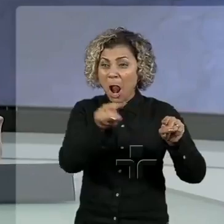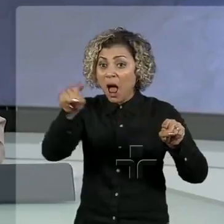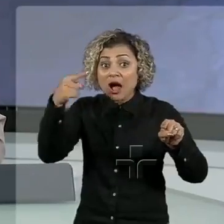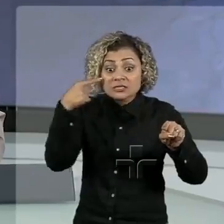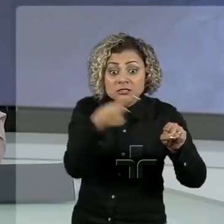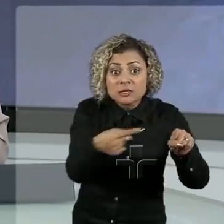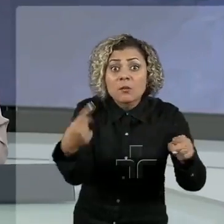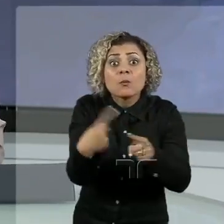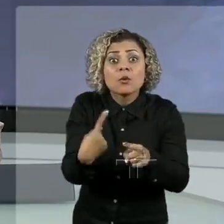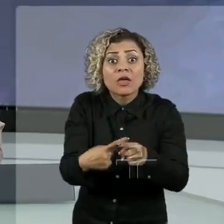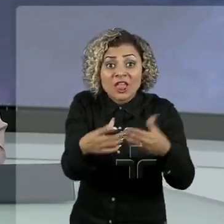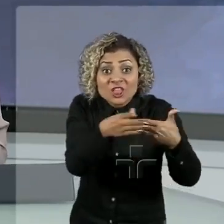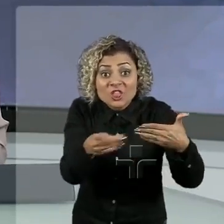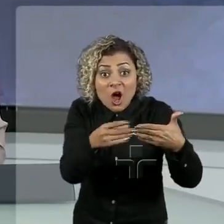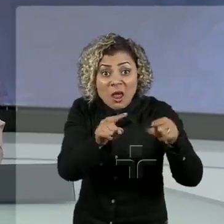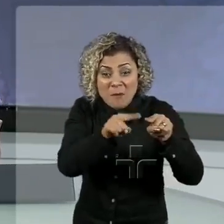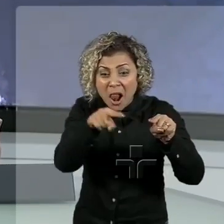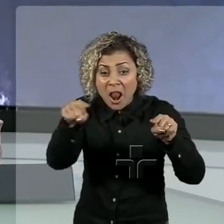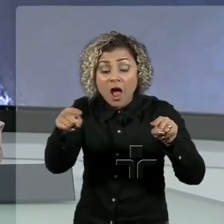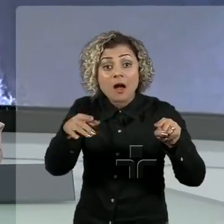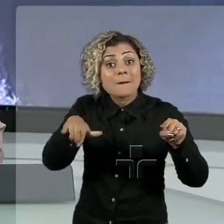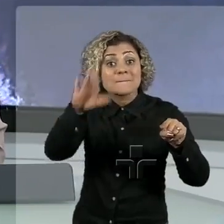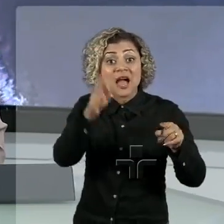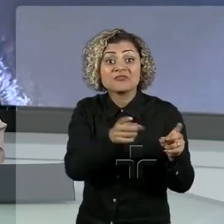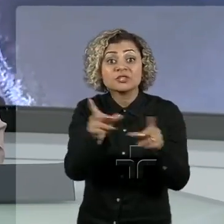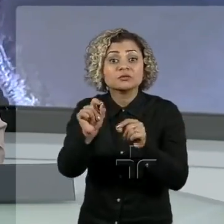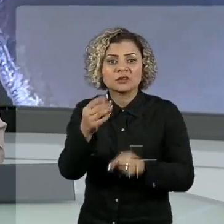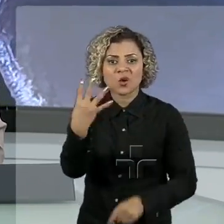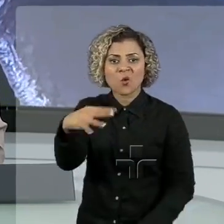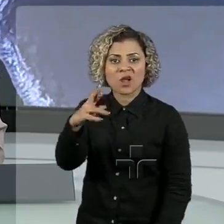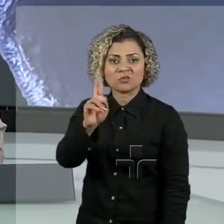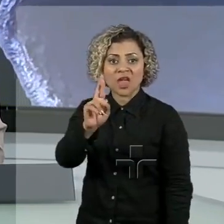despencou essa semana. O dólar turismo chegou a ser vendido a R$